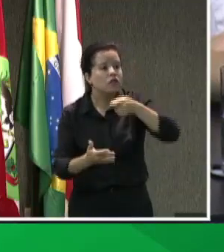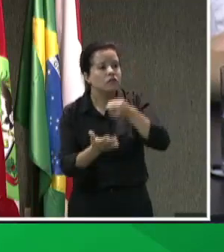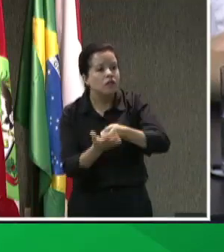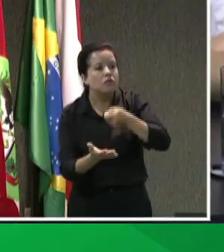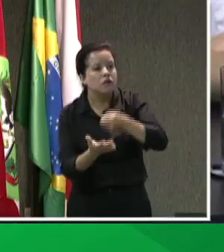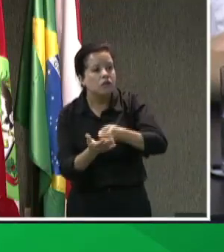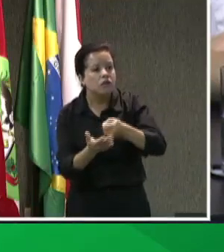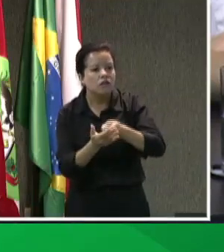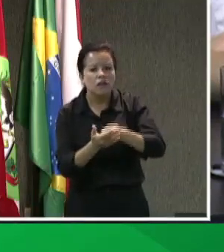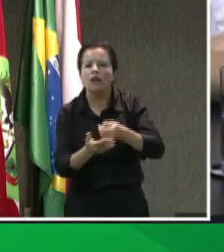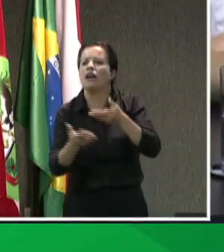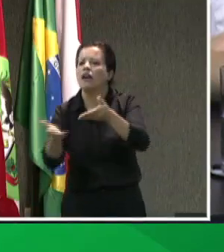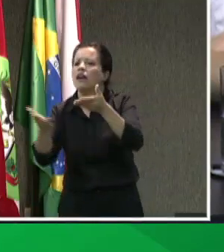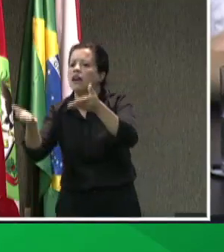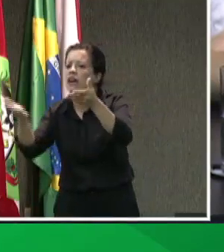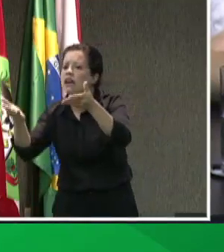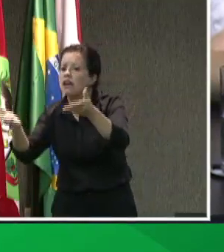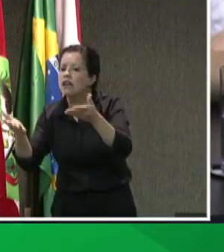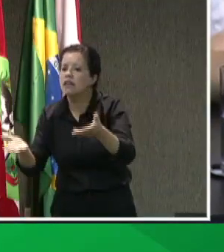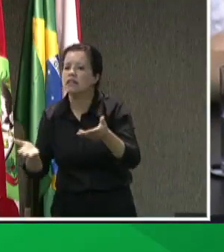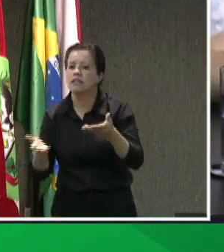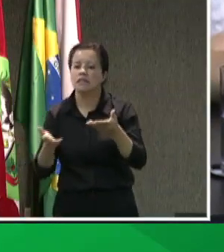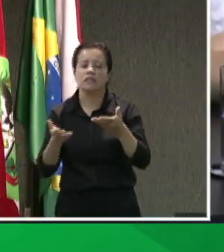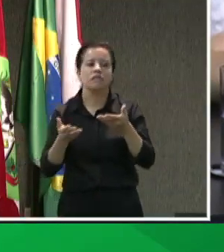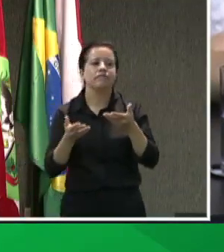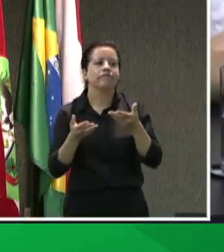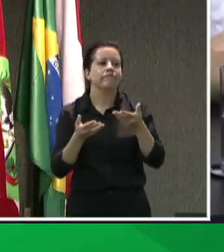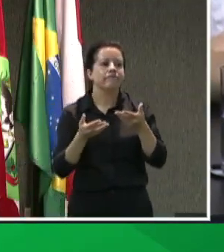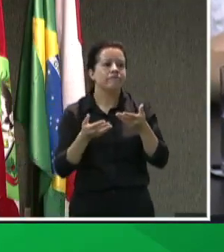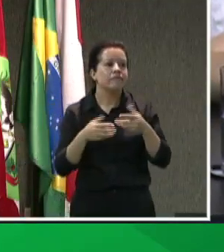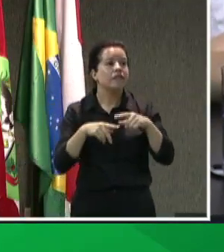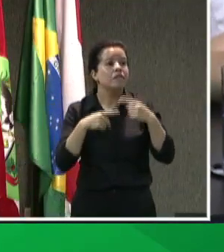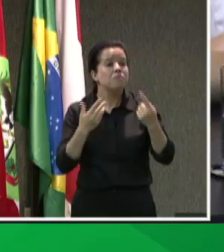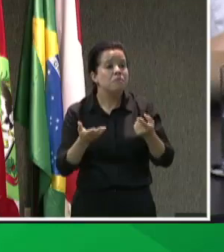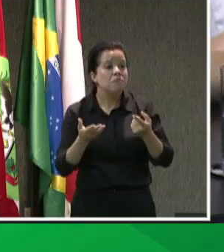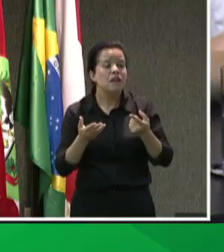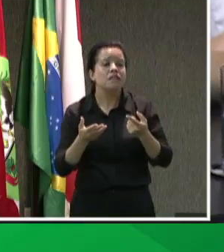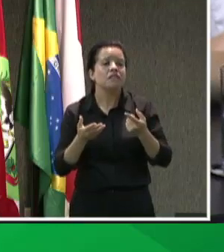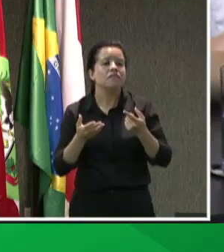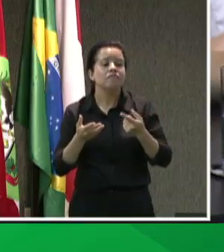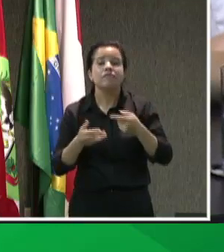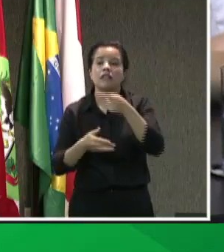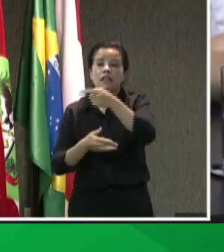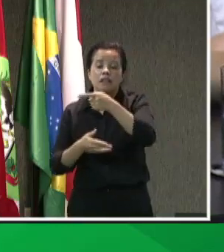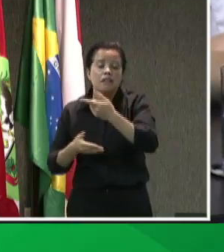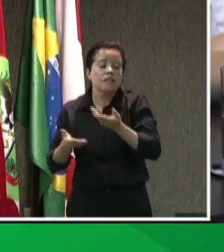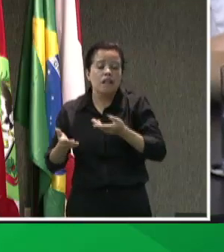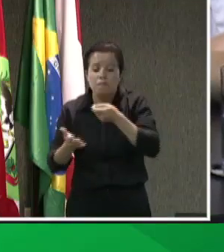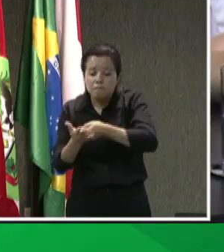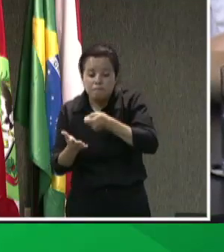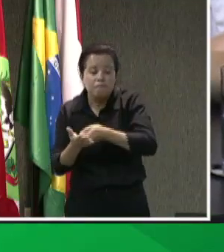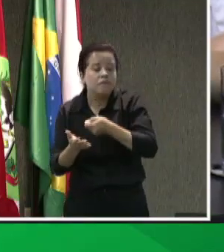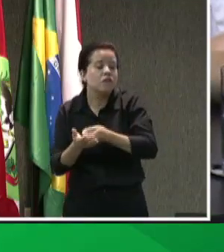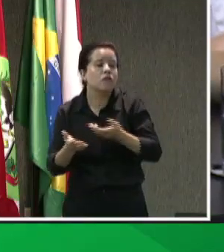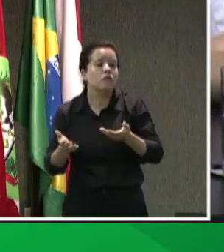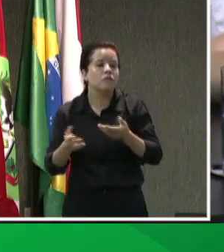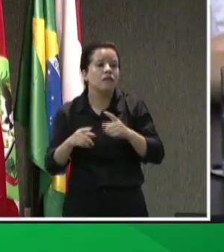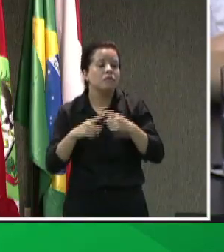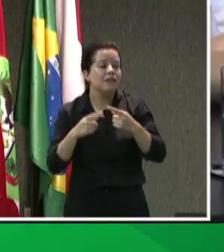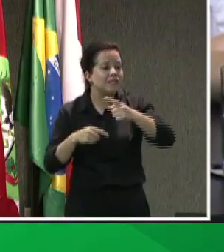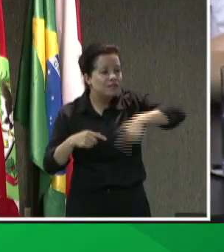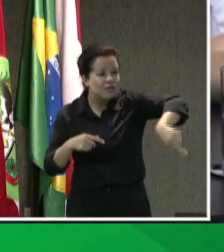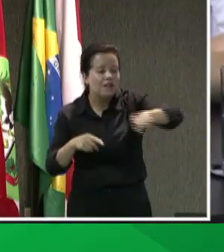cima mesmo, tribuna, das ferramentas que nos cabem no dia a dia do parlamento, de estar cobrando, e até nós, às vezes,